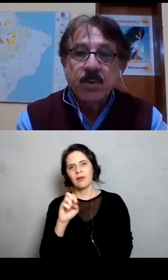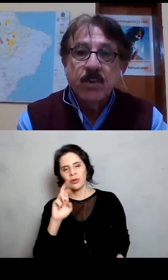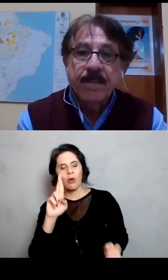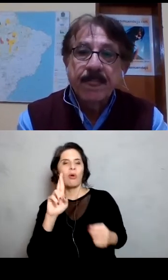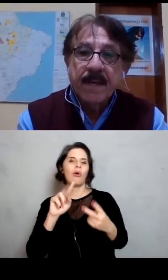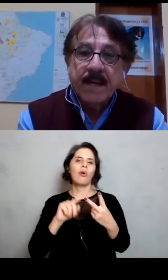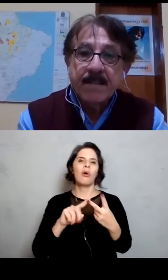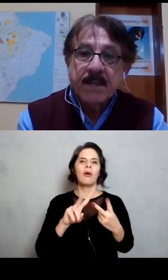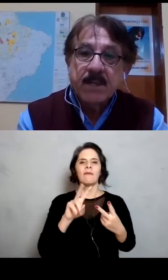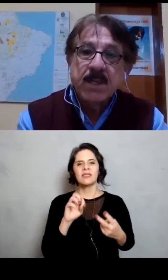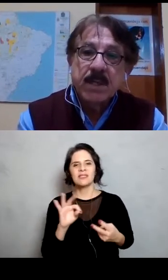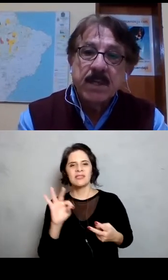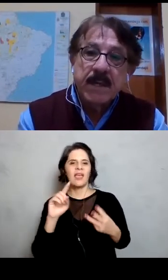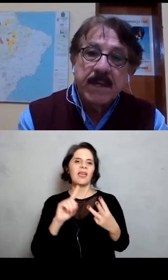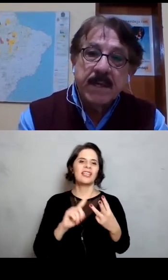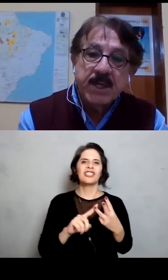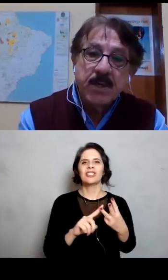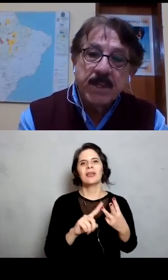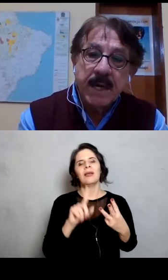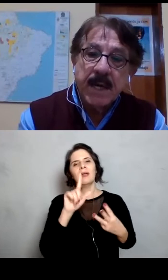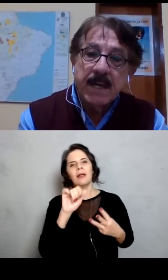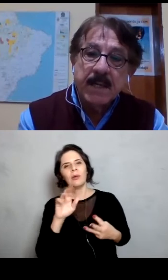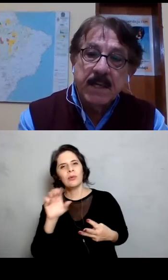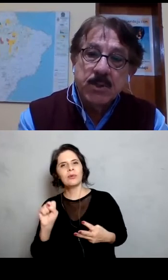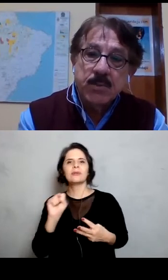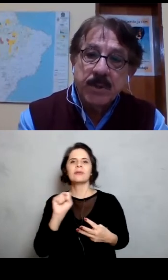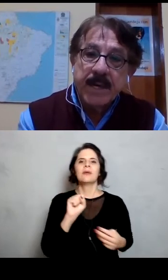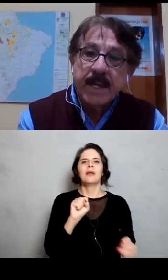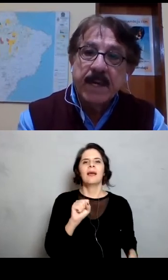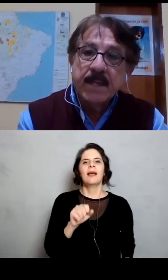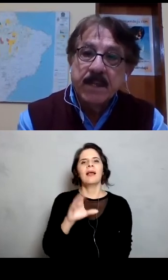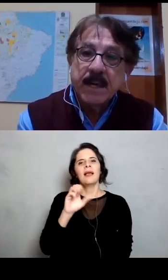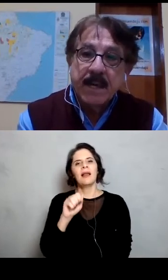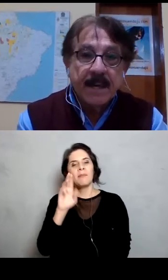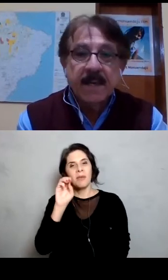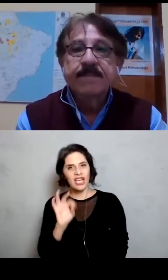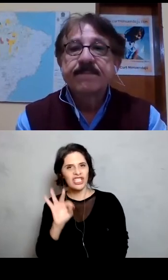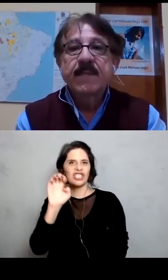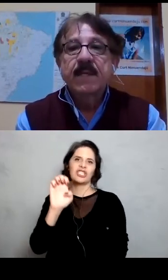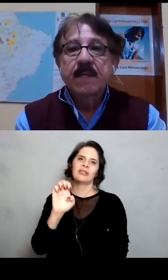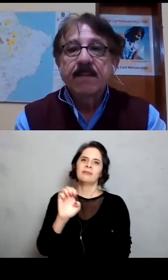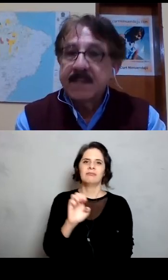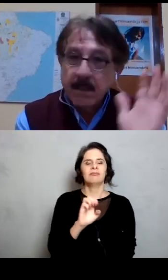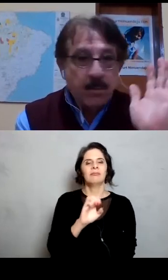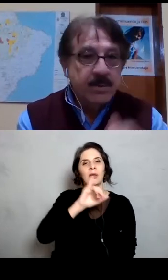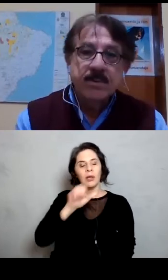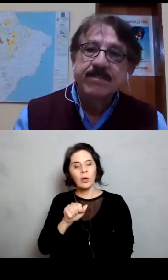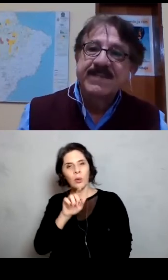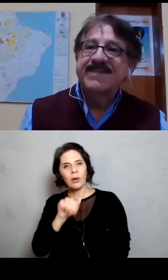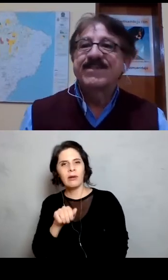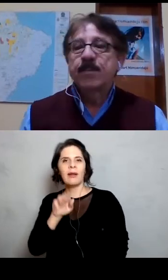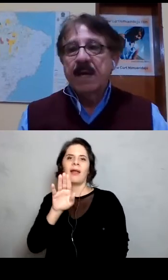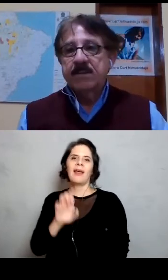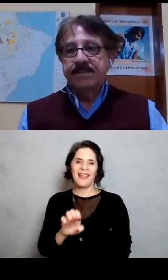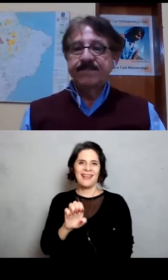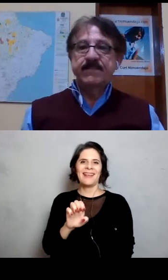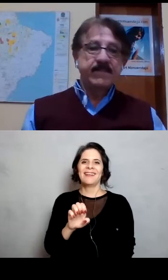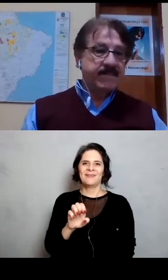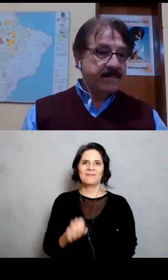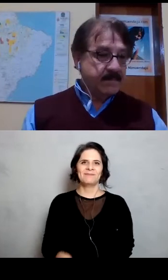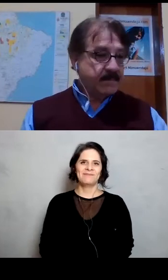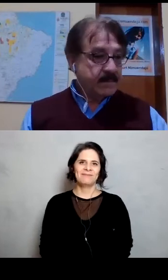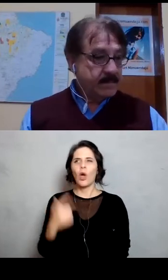terminando. A questão indígena na escola, livros recomendáveis, eu pus alguns aí, a foto que está aí é de um livro do Benedito Preza que